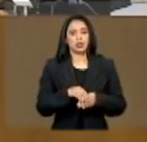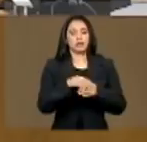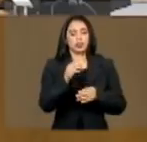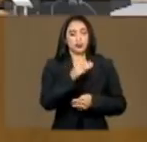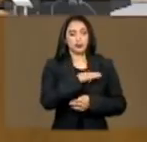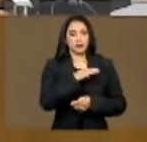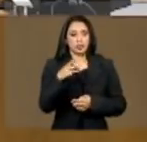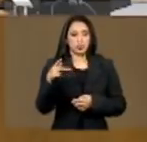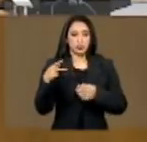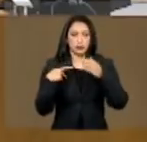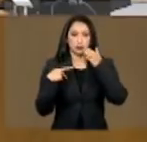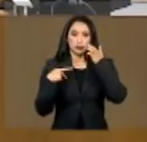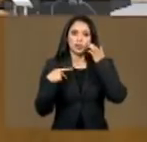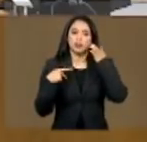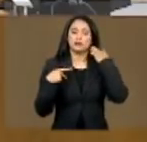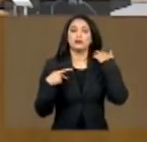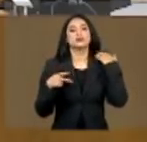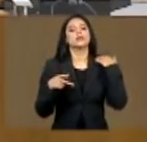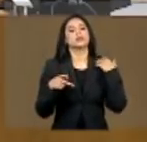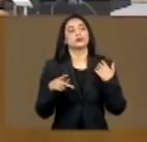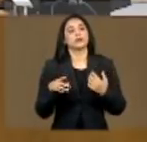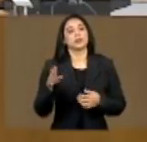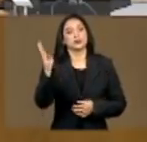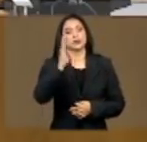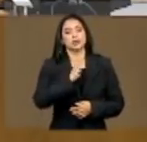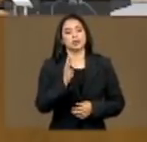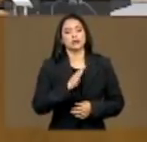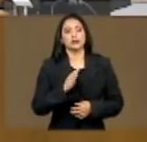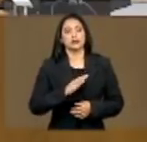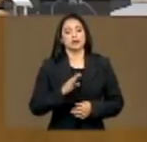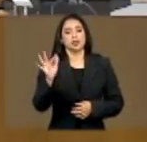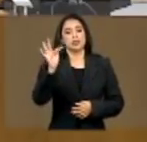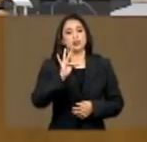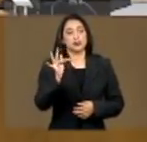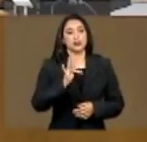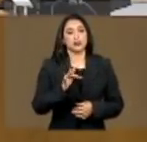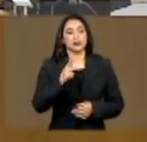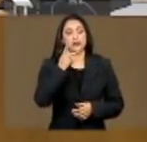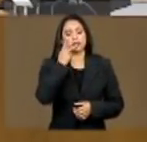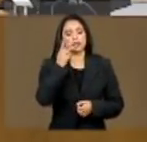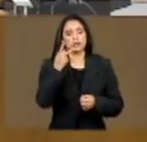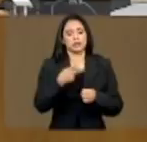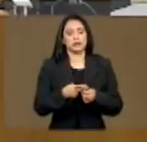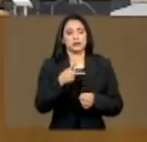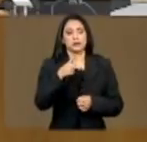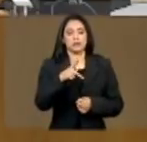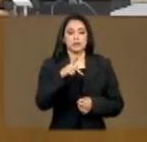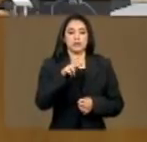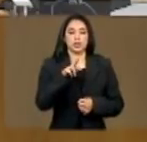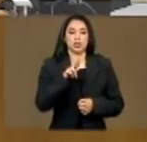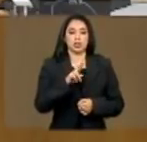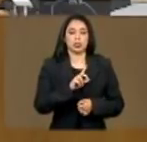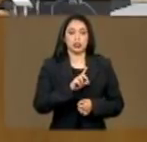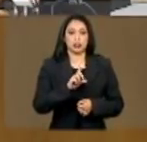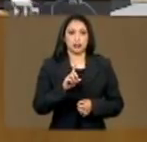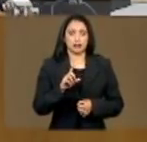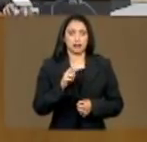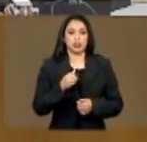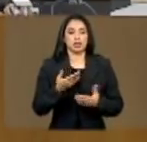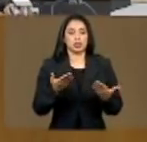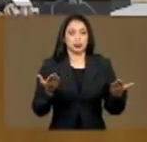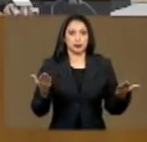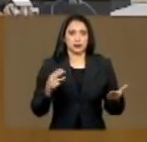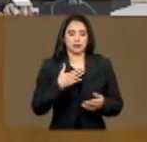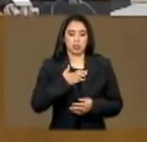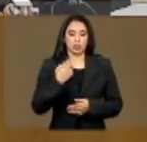público da união em particular do ministério federal e da procuradoria-geral da república registro então em nome da corte em meu